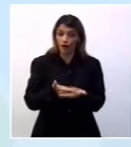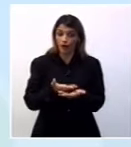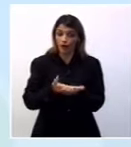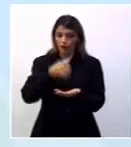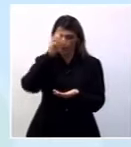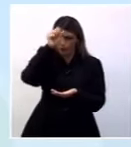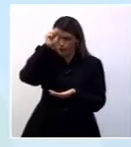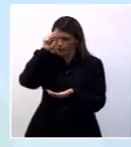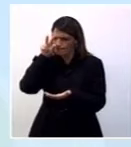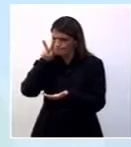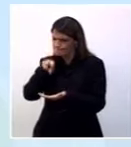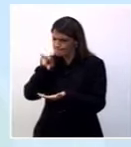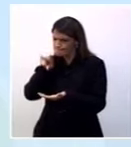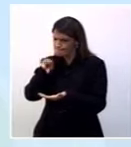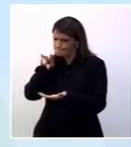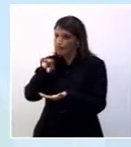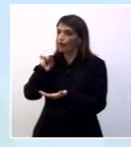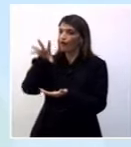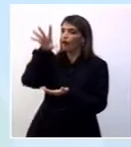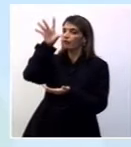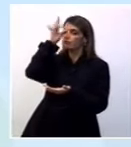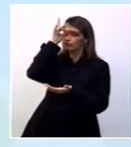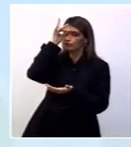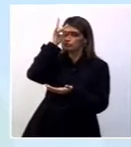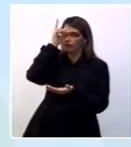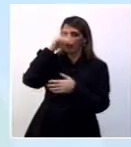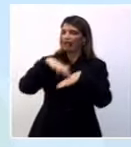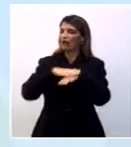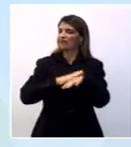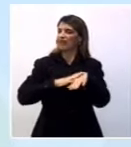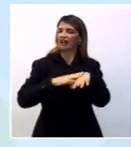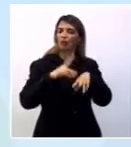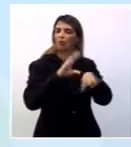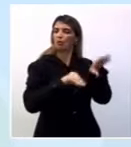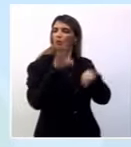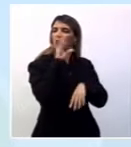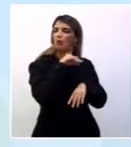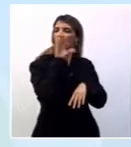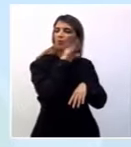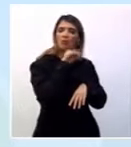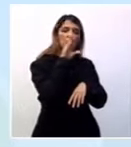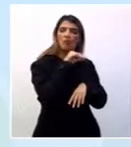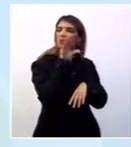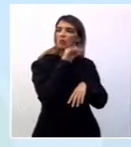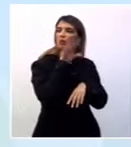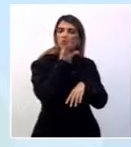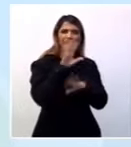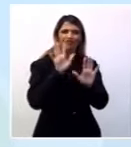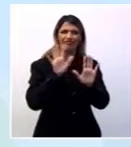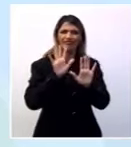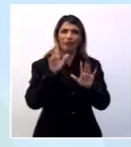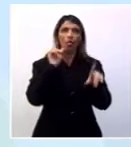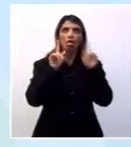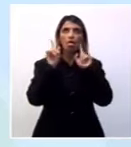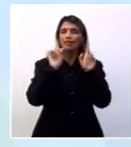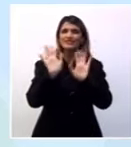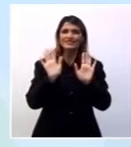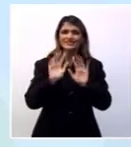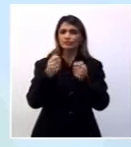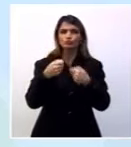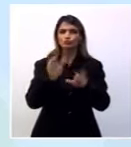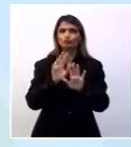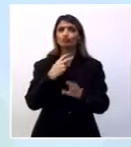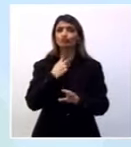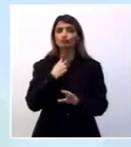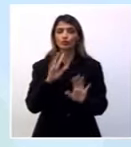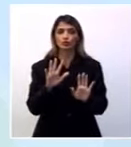movimentos, né? Evite conversas paralelas, pois você poderá perder alguma explicação importante e realizar movimentos